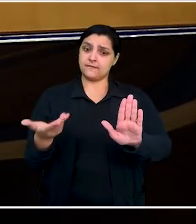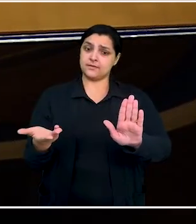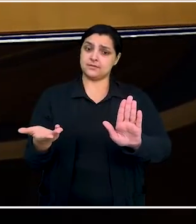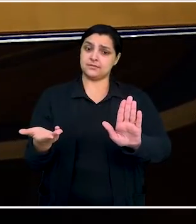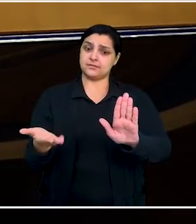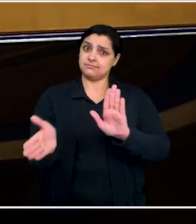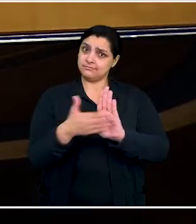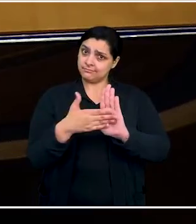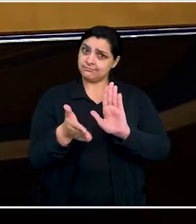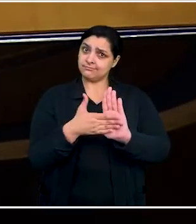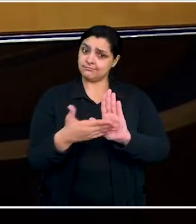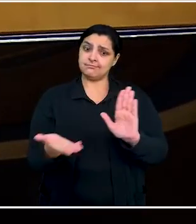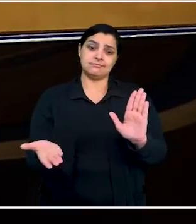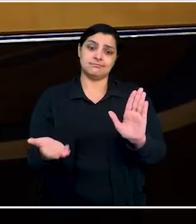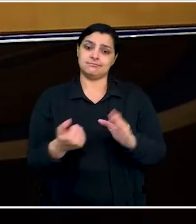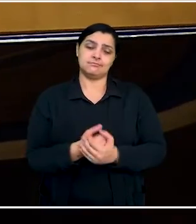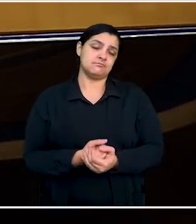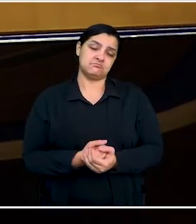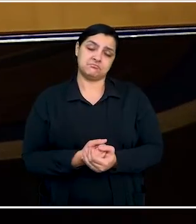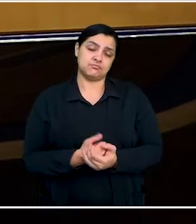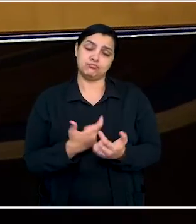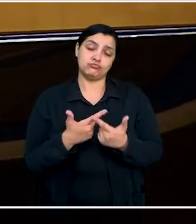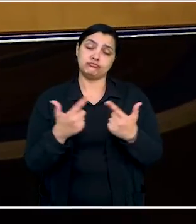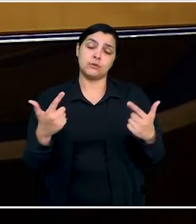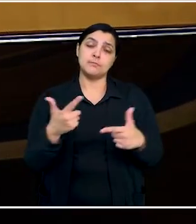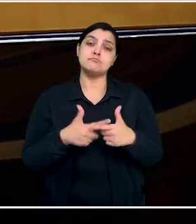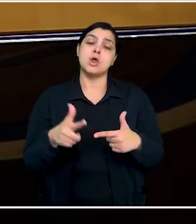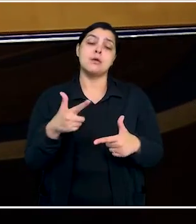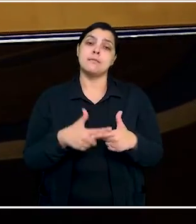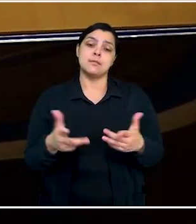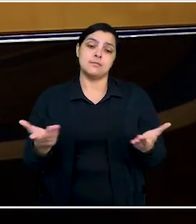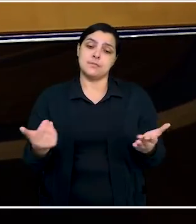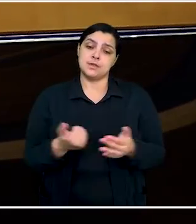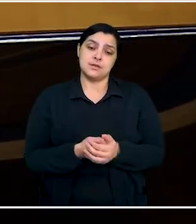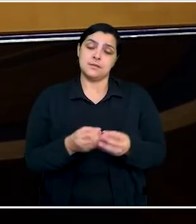minha. Então, não vejo nenhum